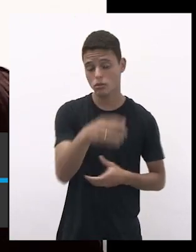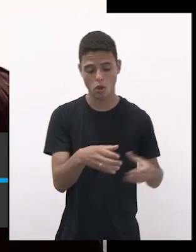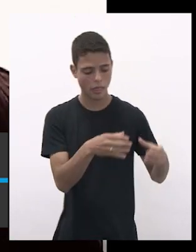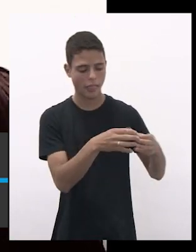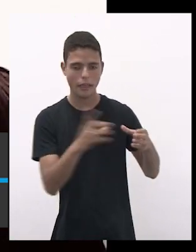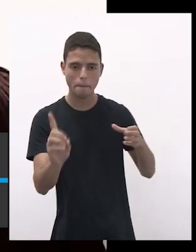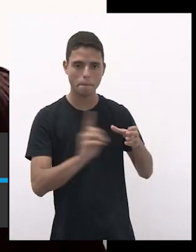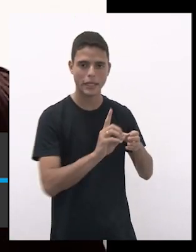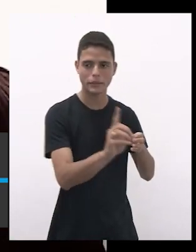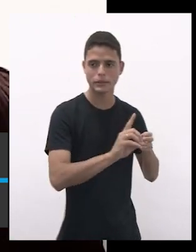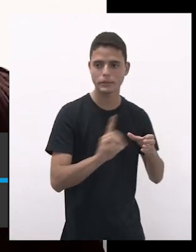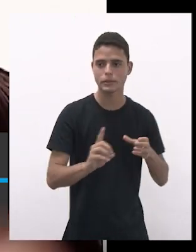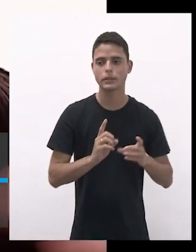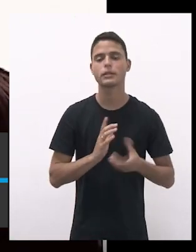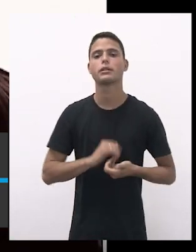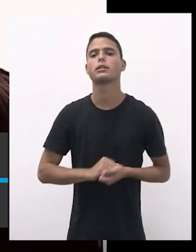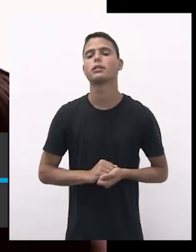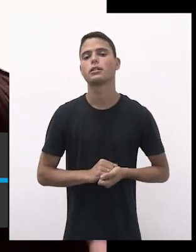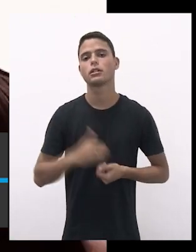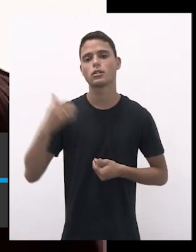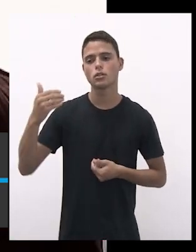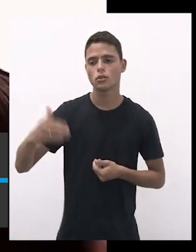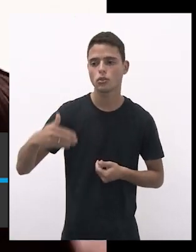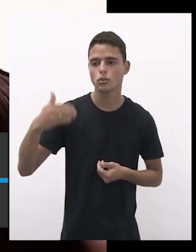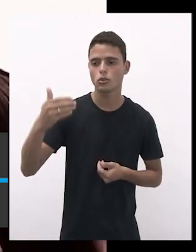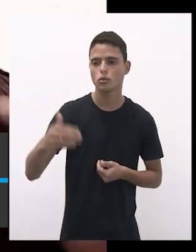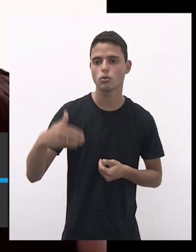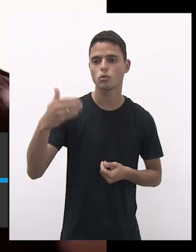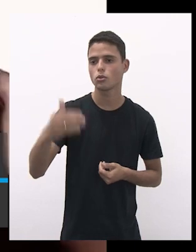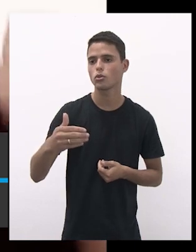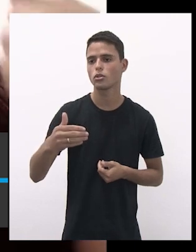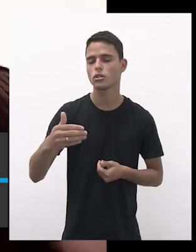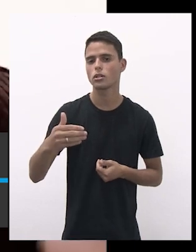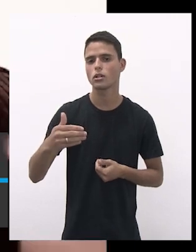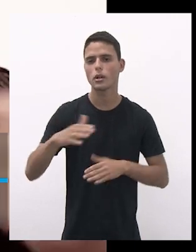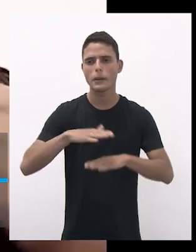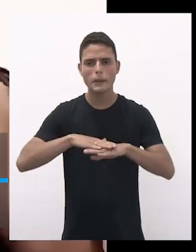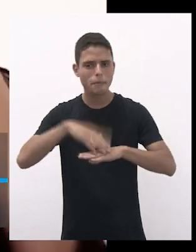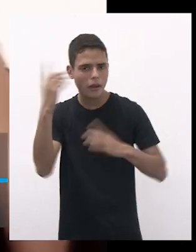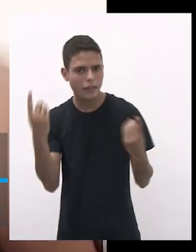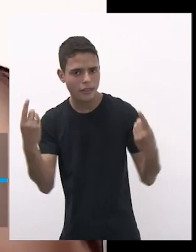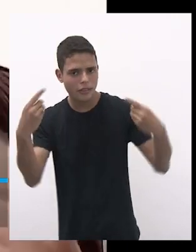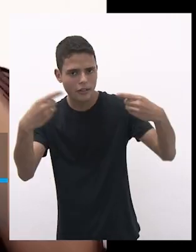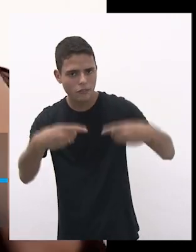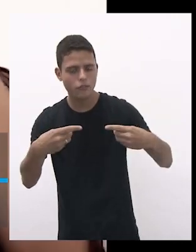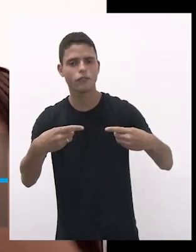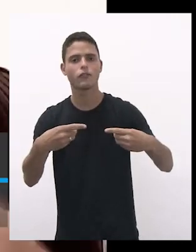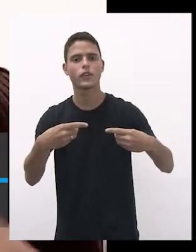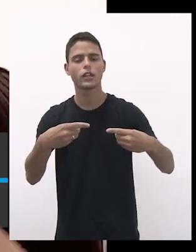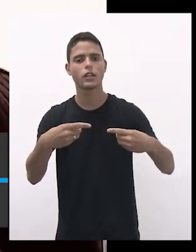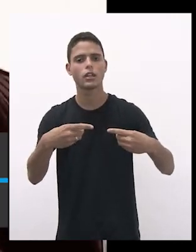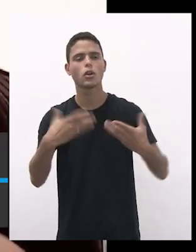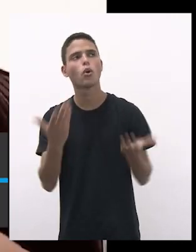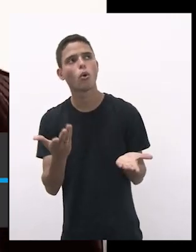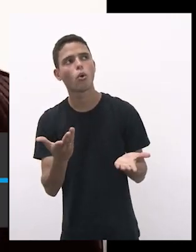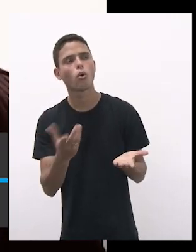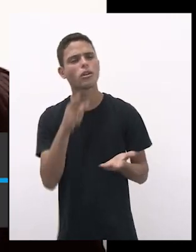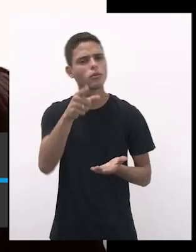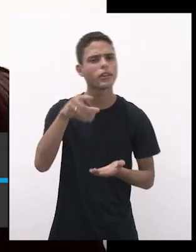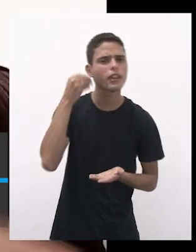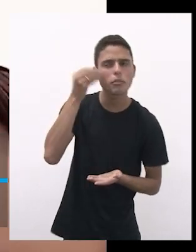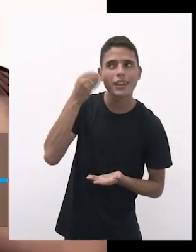algum processo que tenha trago algo mais desafiador para você, algum encontro que você